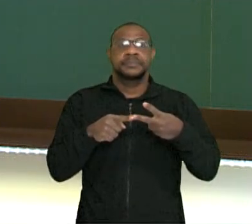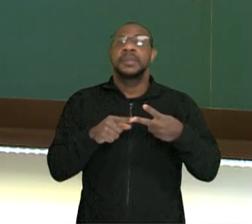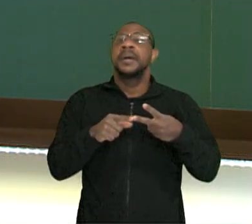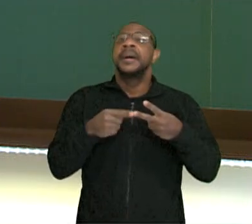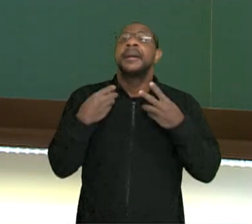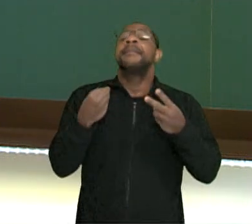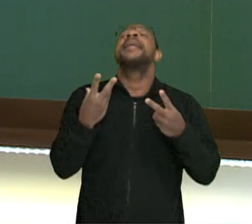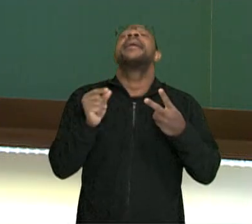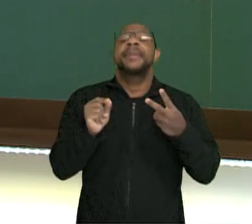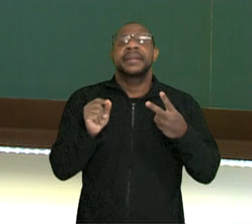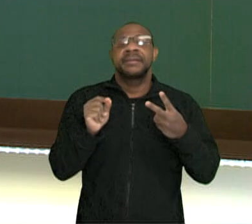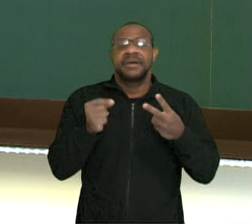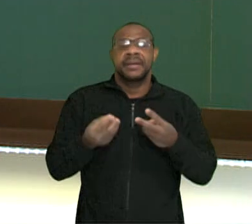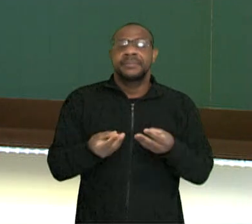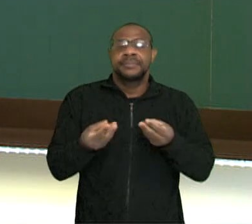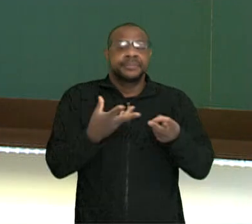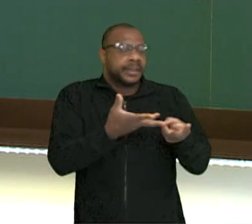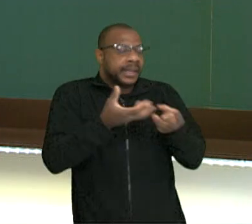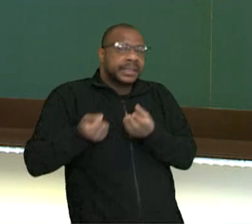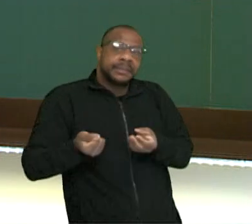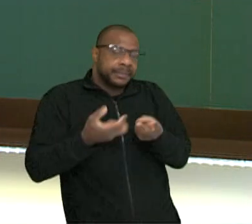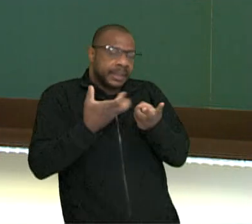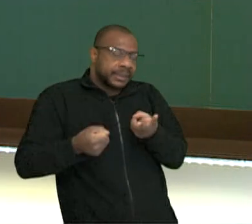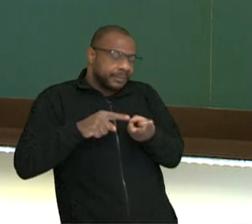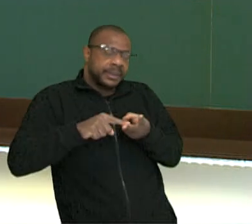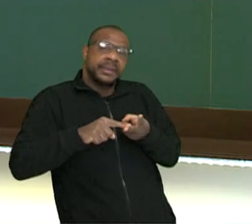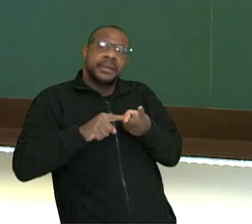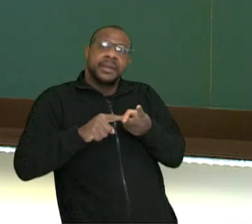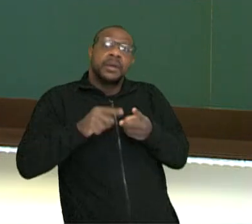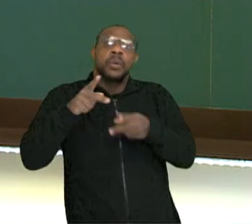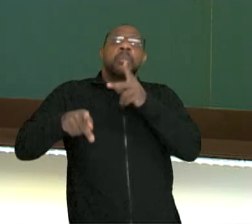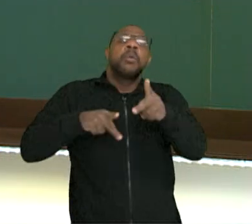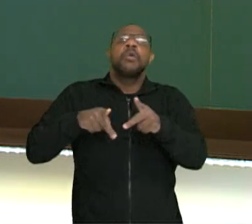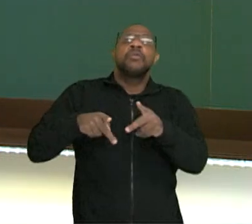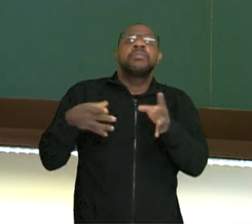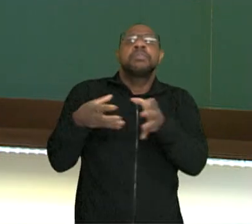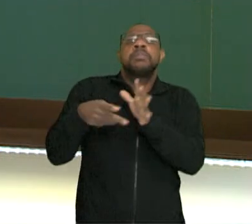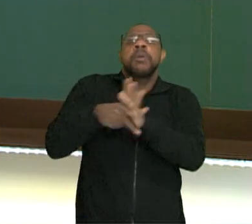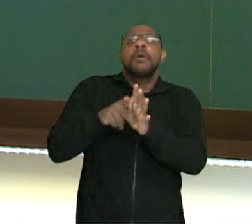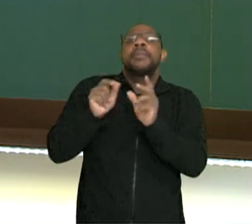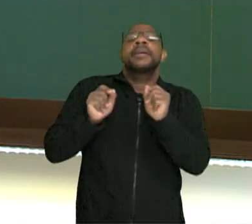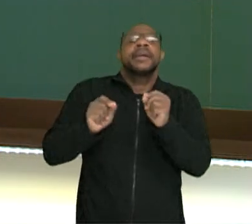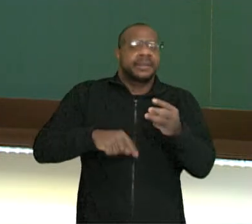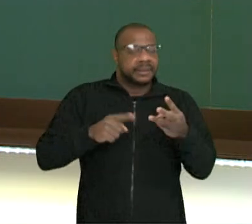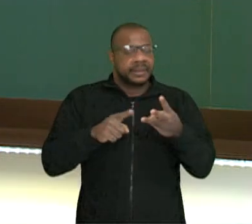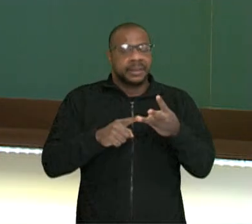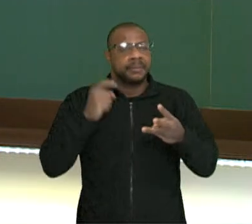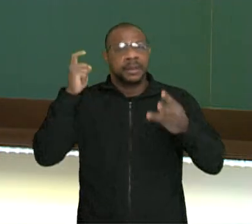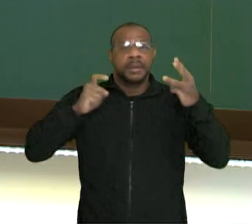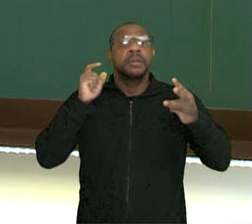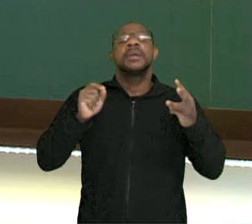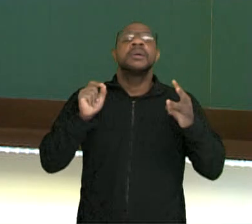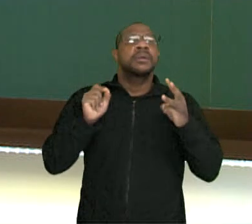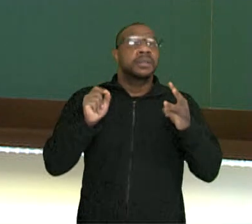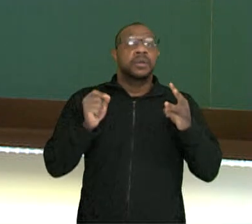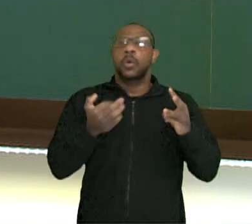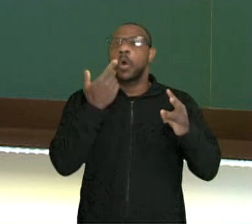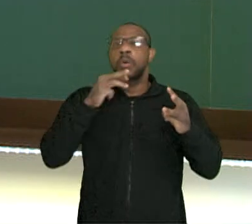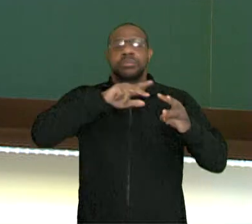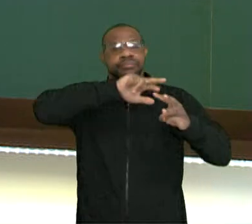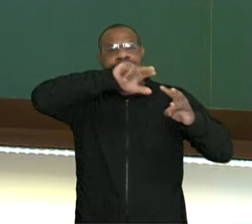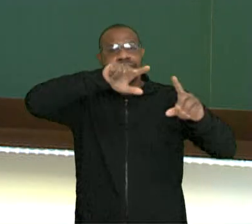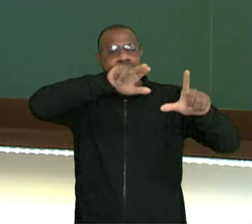para quem vai receber esse panfleto, meu público-alvo. E também a preocupação com o quê? Com o colorido. Então,